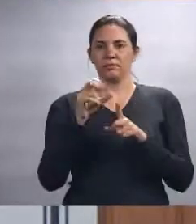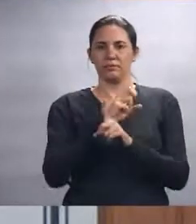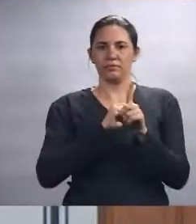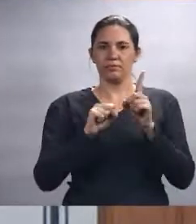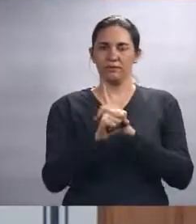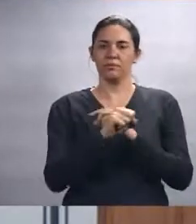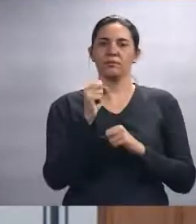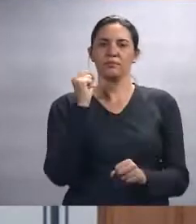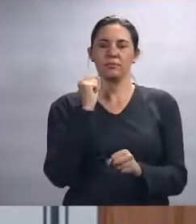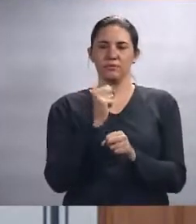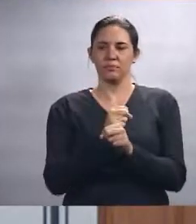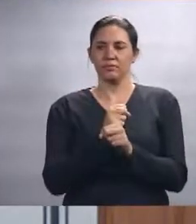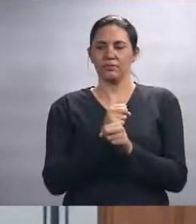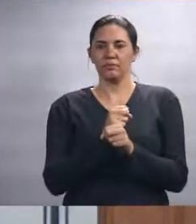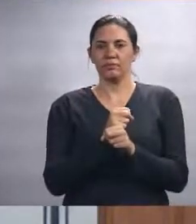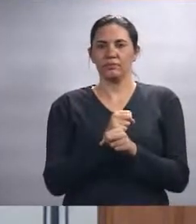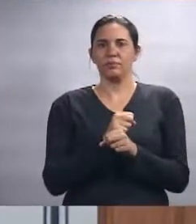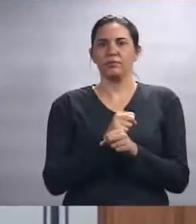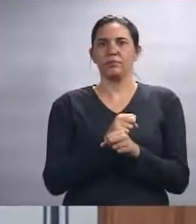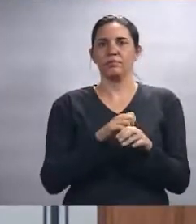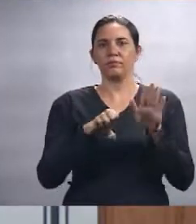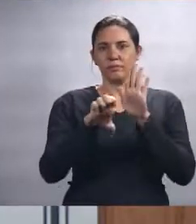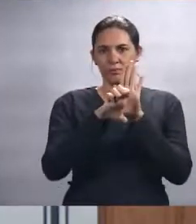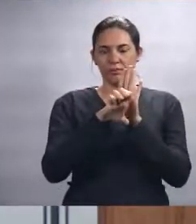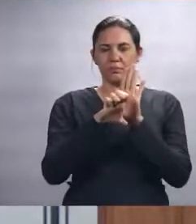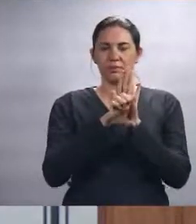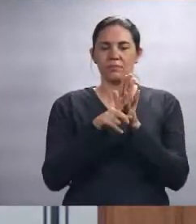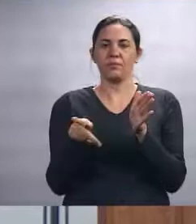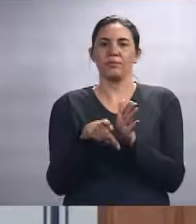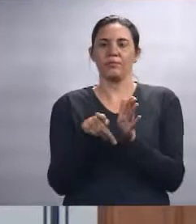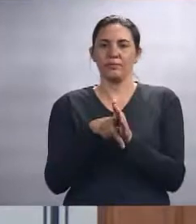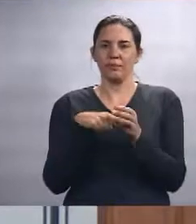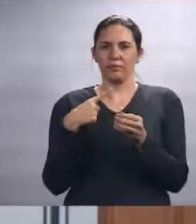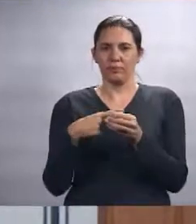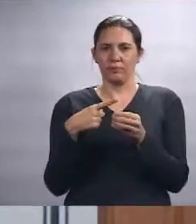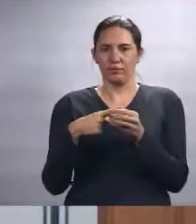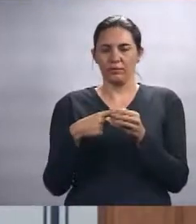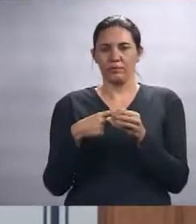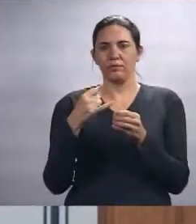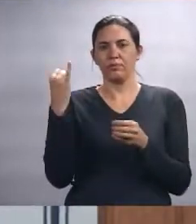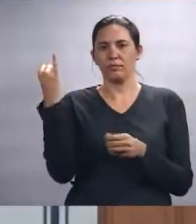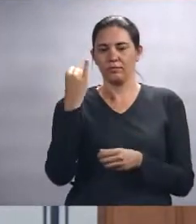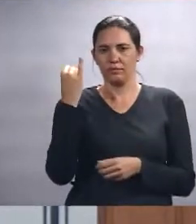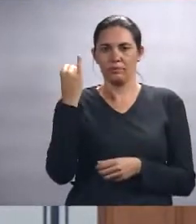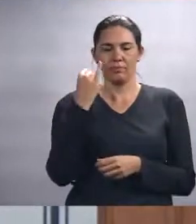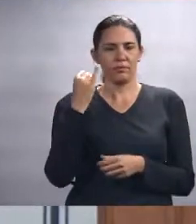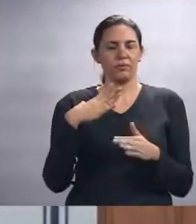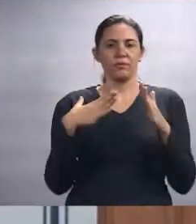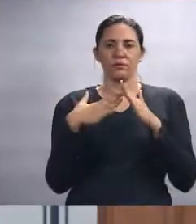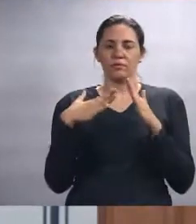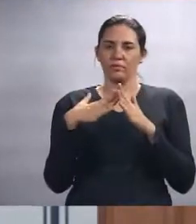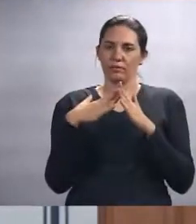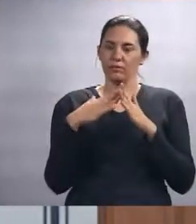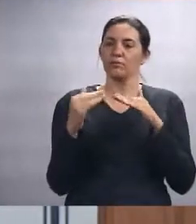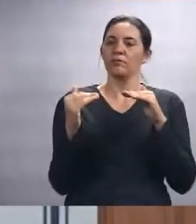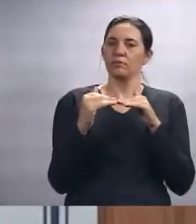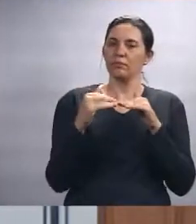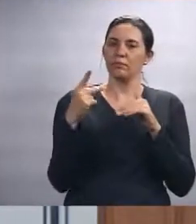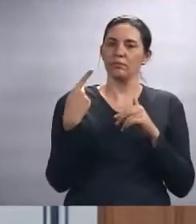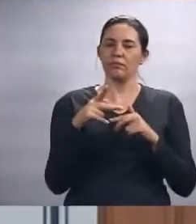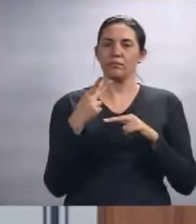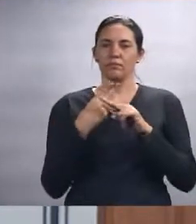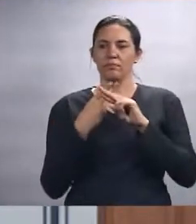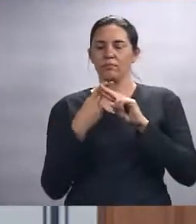propriedade e também com o Estatuto da Cidade, ou seja, você tributa o imóvel de acordo com a sua utilização e